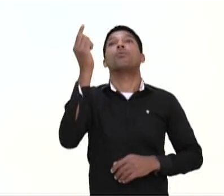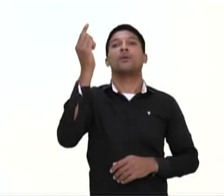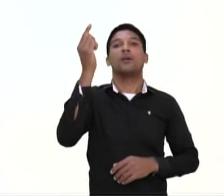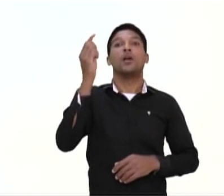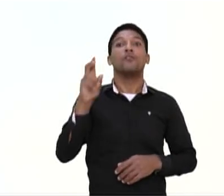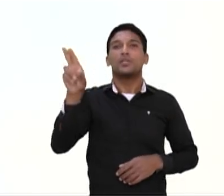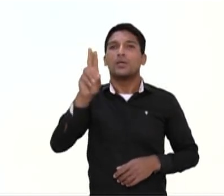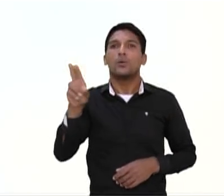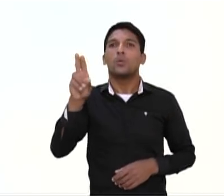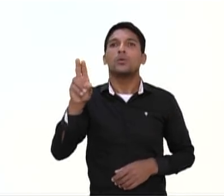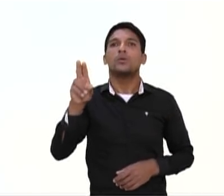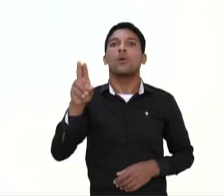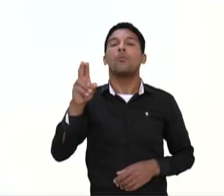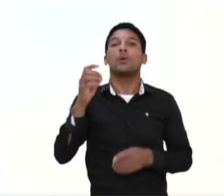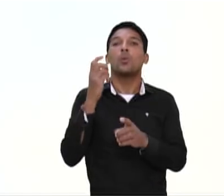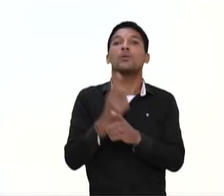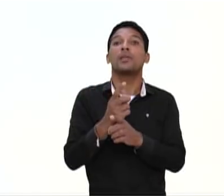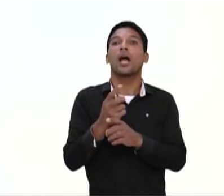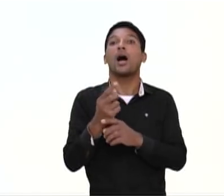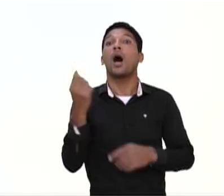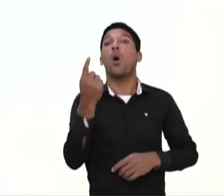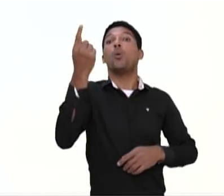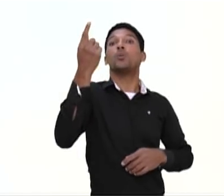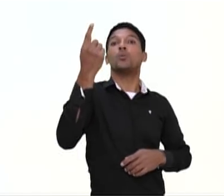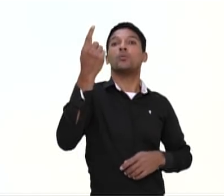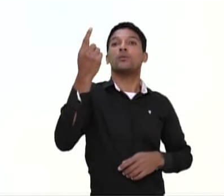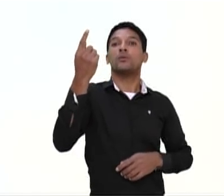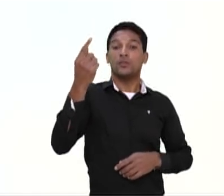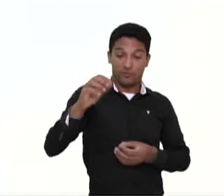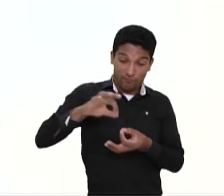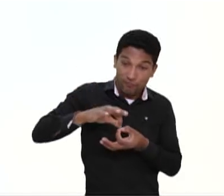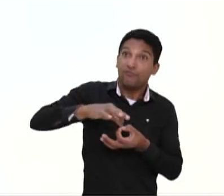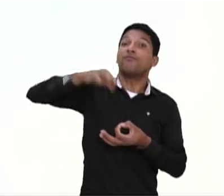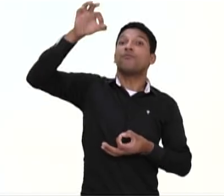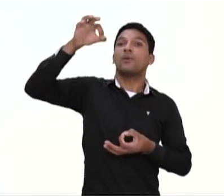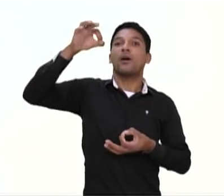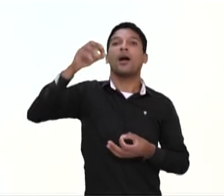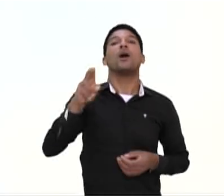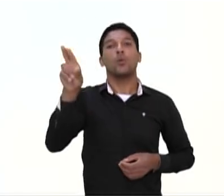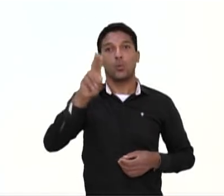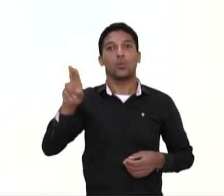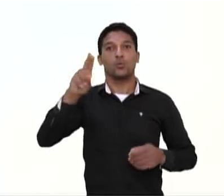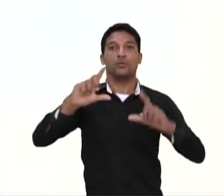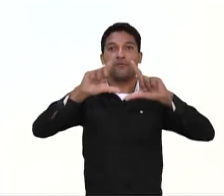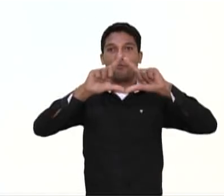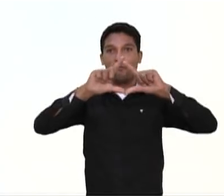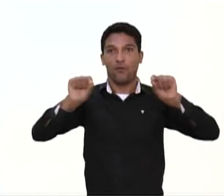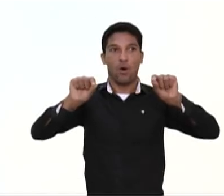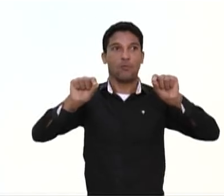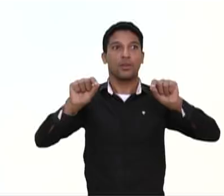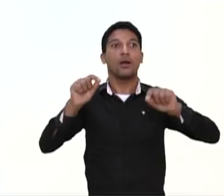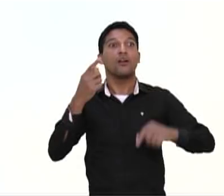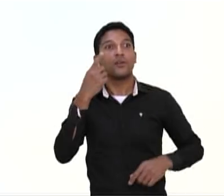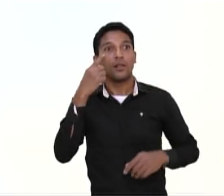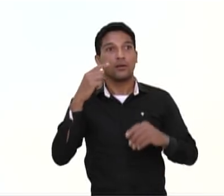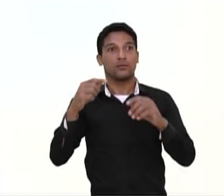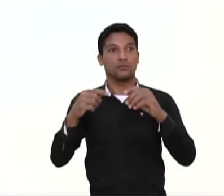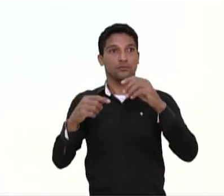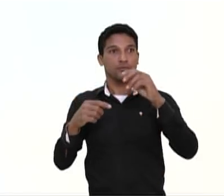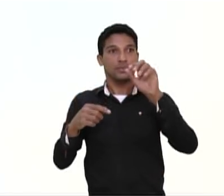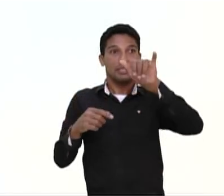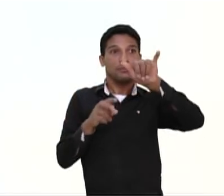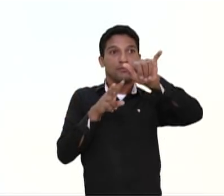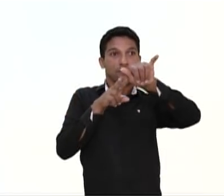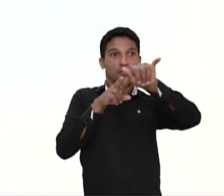né? Mas para usar a fórmula do y do vértice, eu preciso primeiramente do valor de delta. Então, olha só, o meu delta